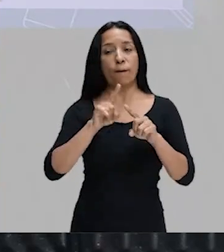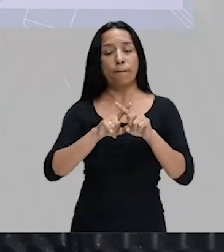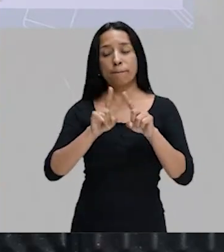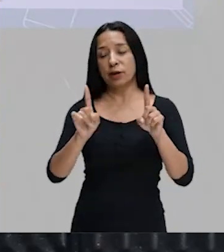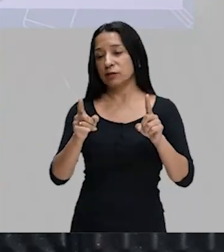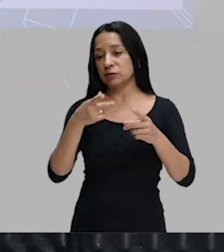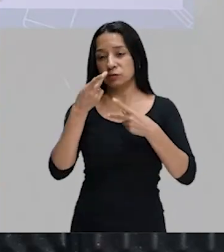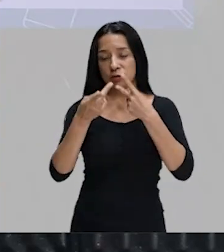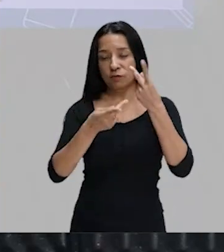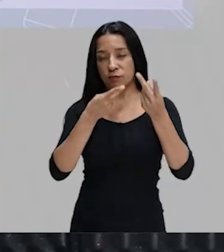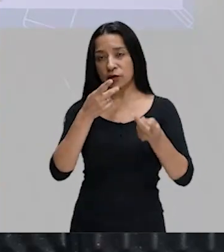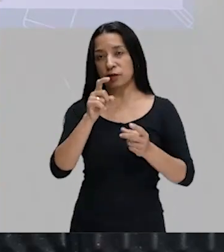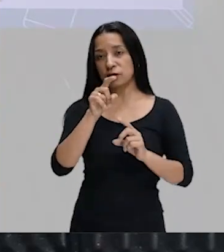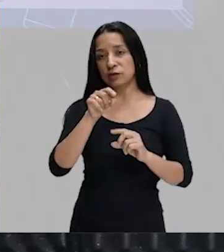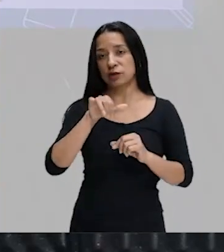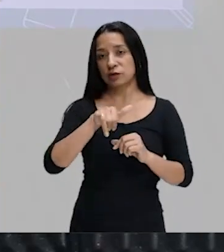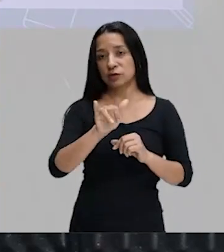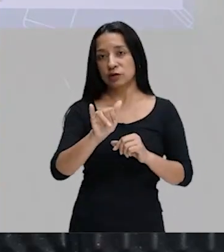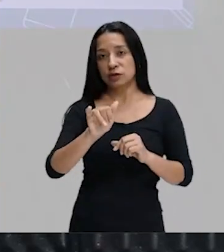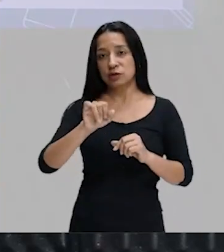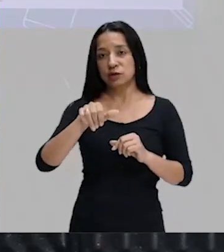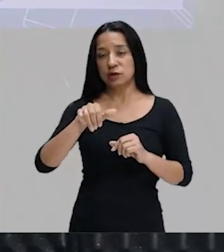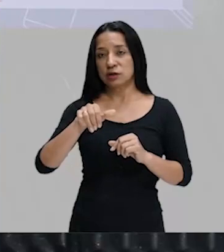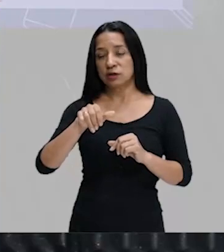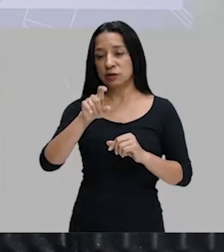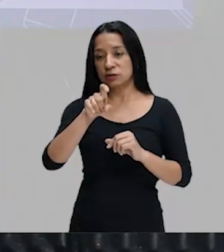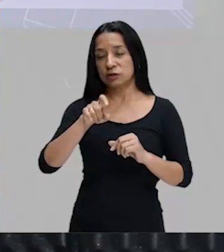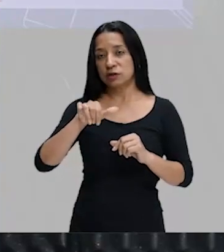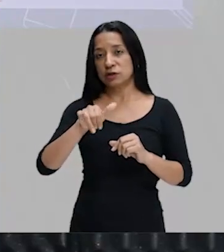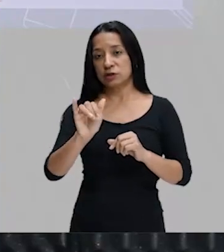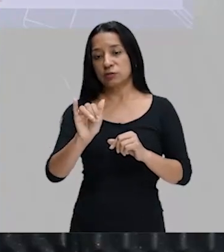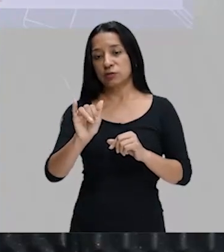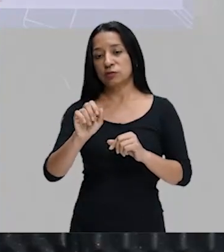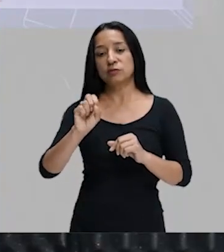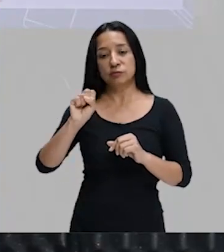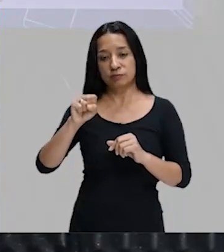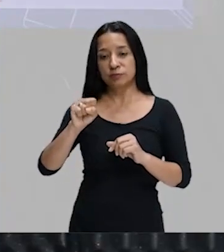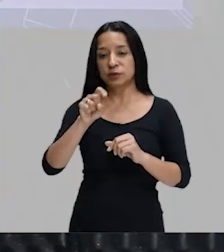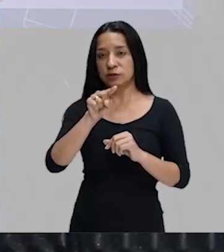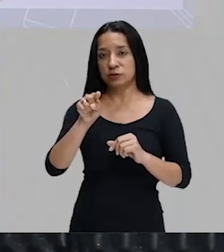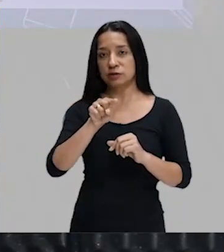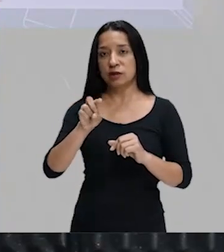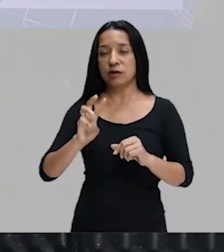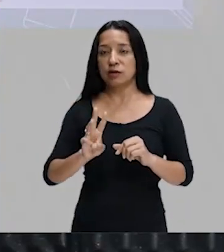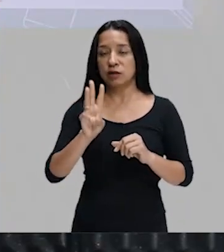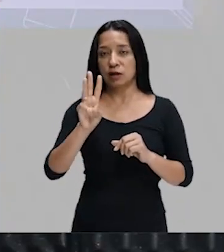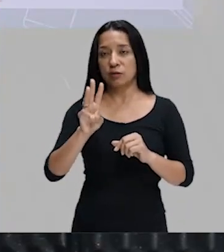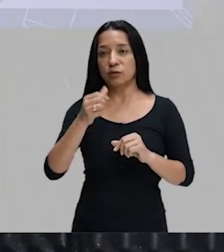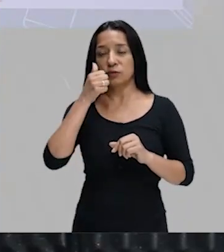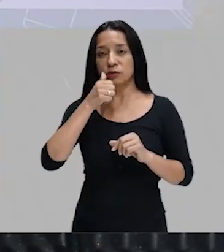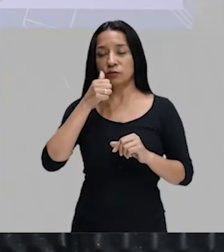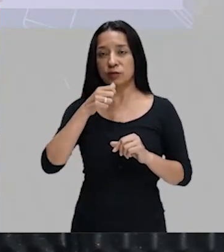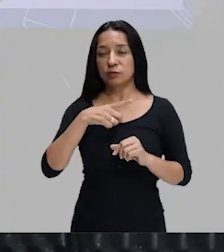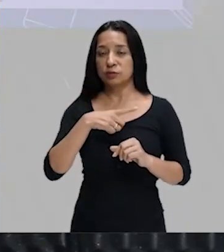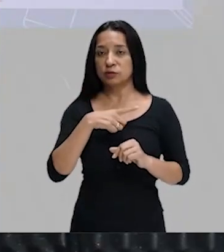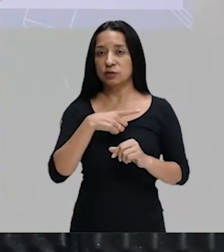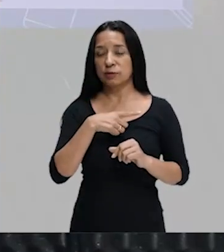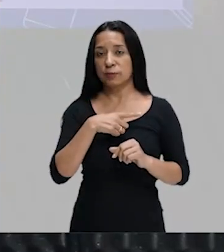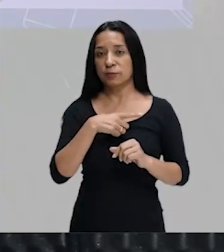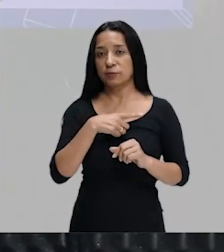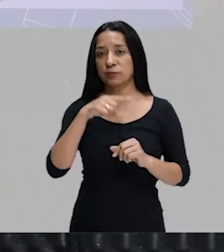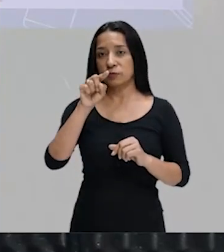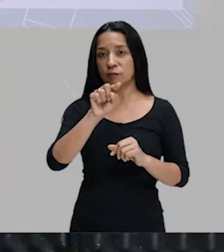XY. As fêmeas, nesse caso aqui, são ZW. Então, nas fêmeas, eu vou ter as